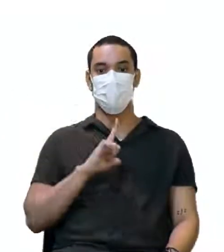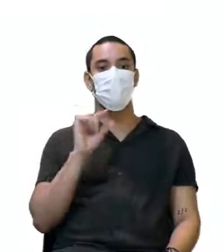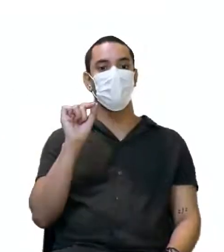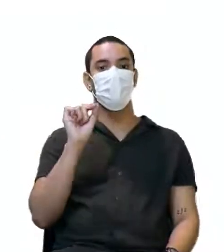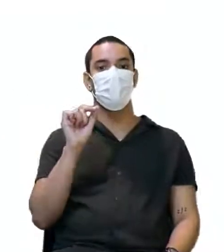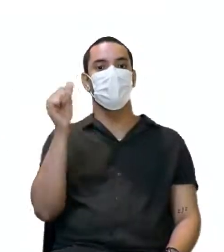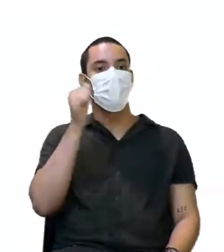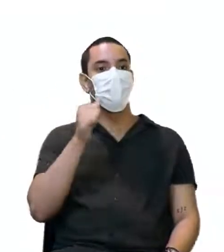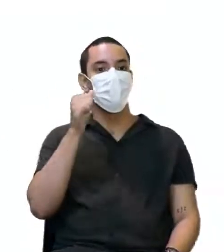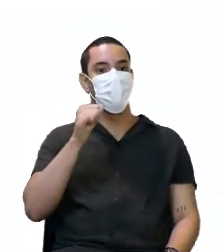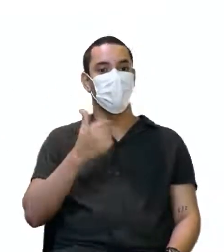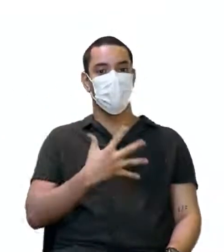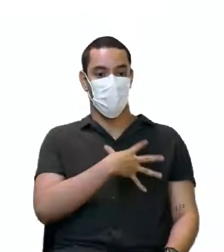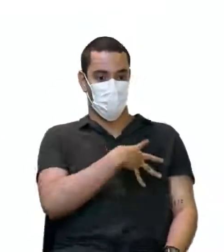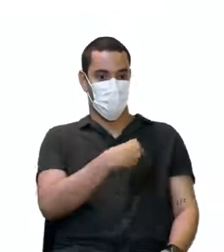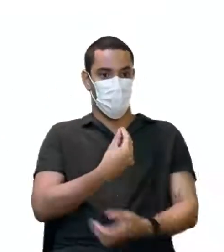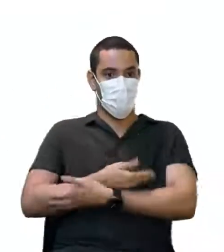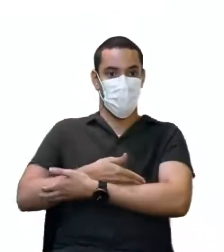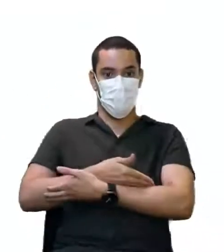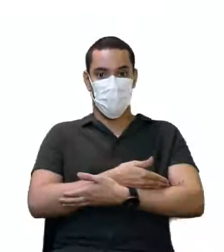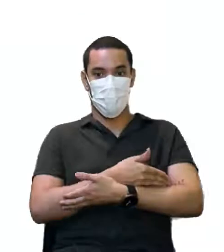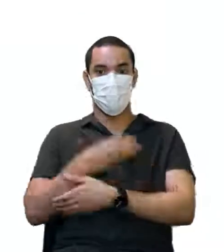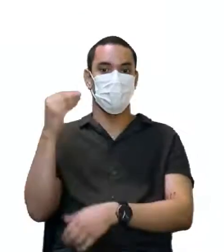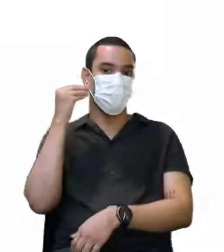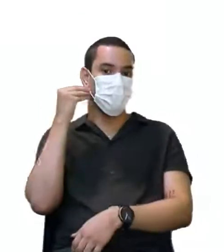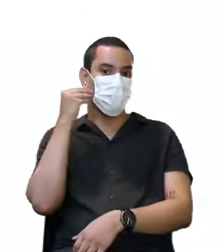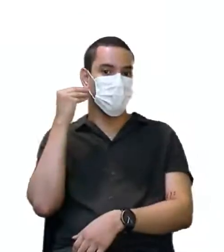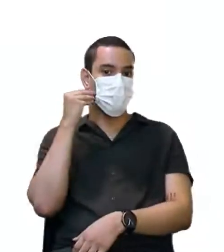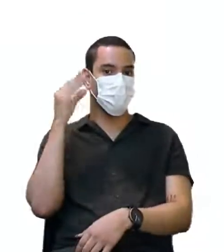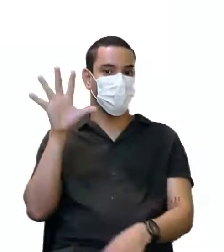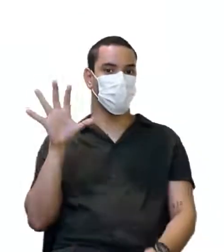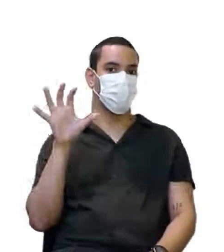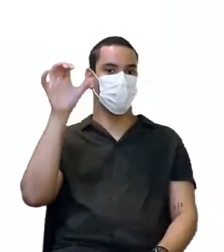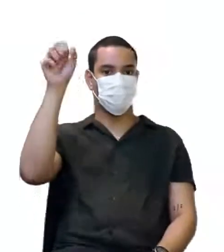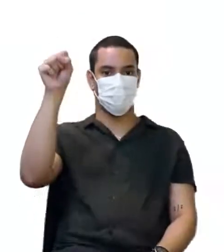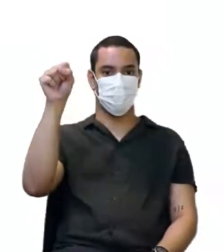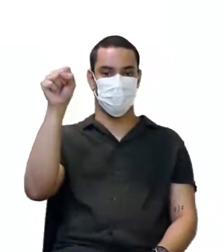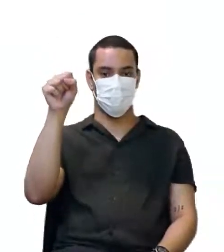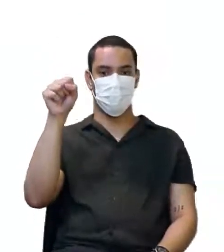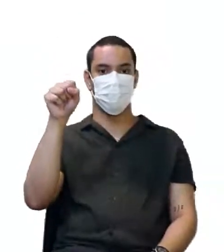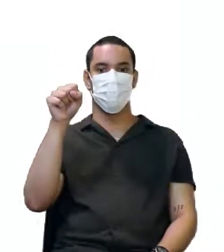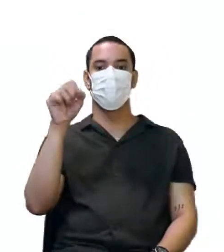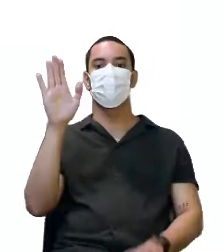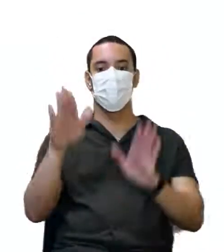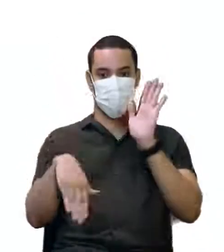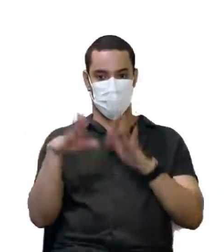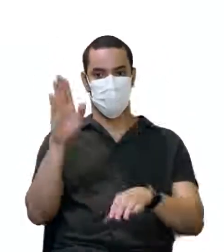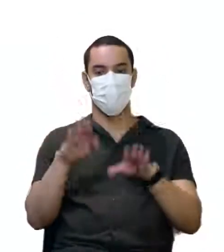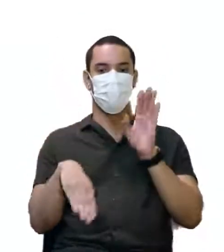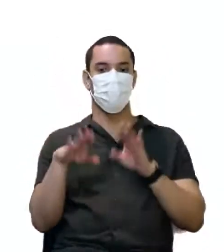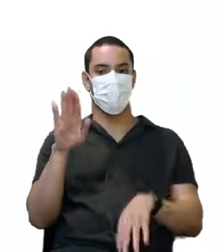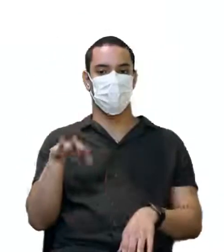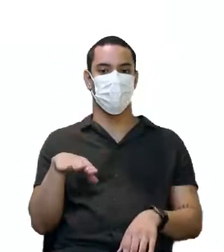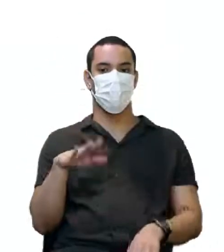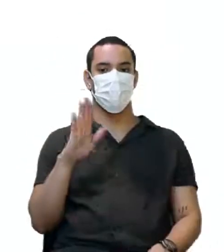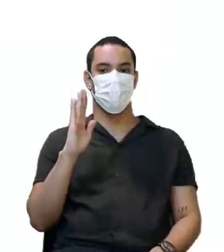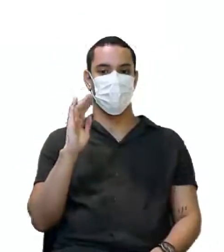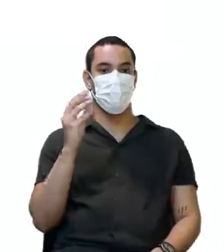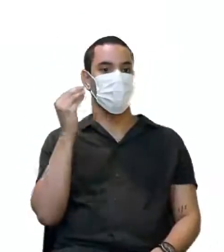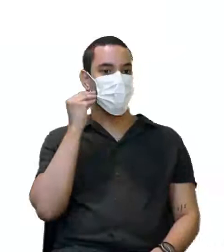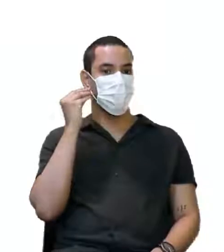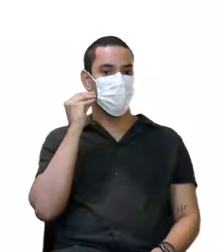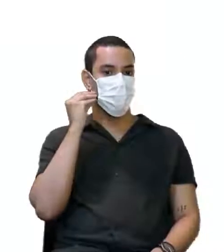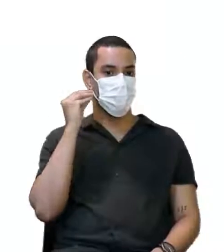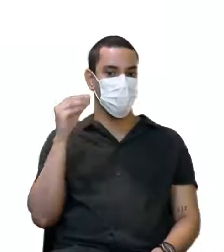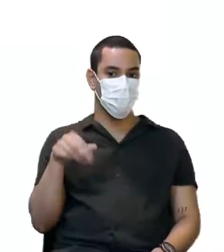filhote. O que, que vai acontecer? Olha, ela tá tentando se erguer ali. Talvez ela tenha até atacado ele, né? Ele já caiu ali.